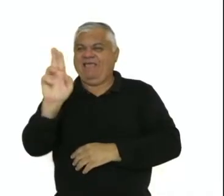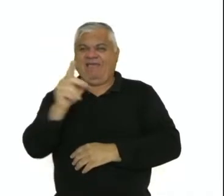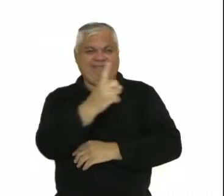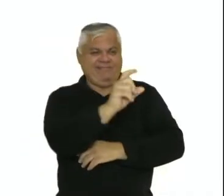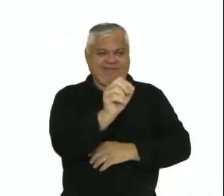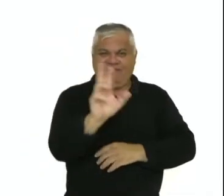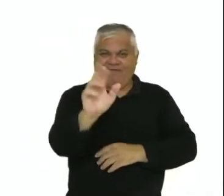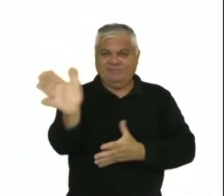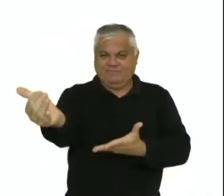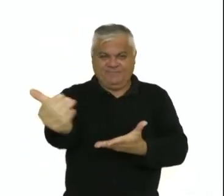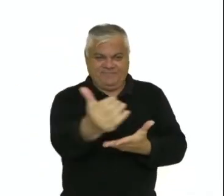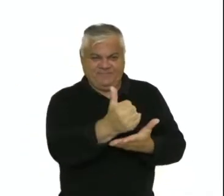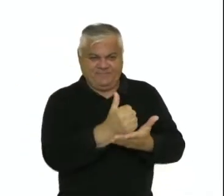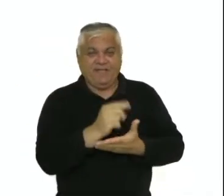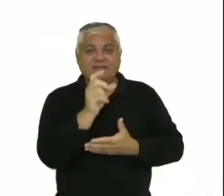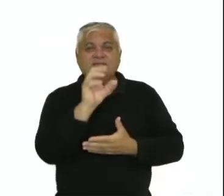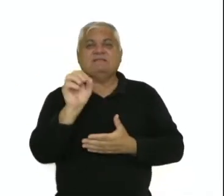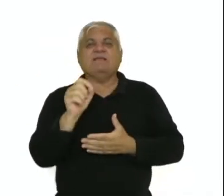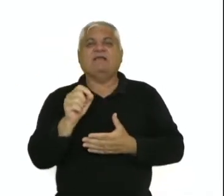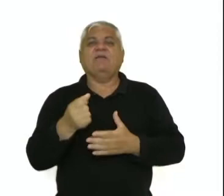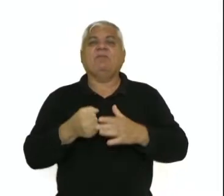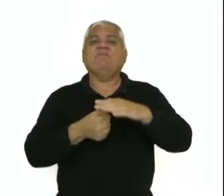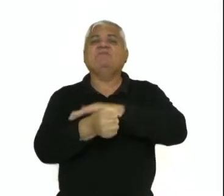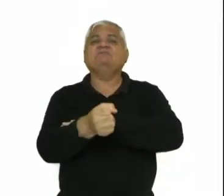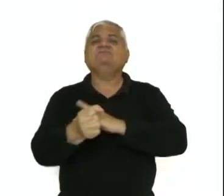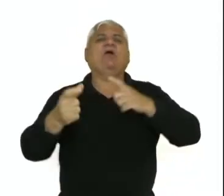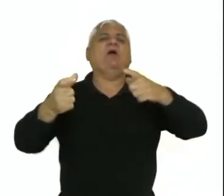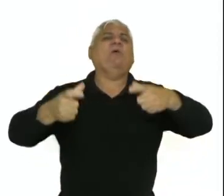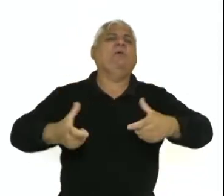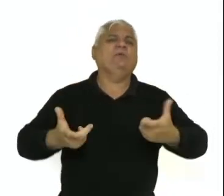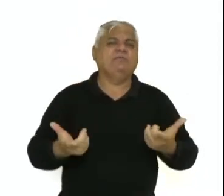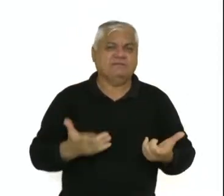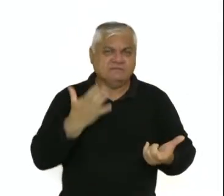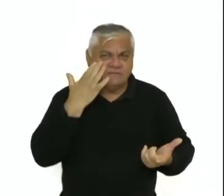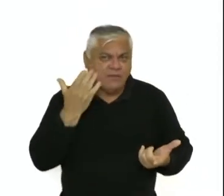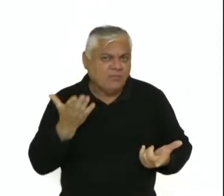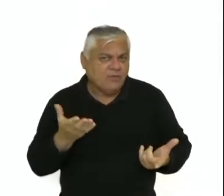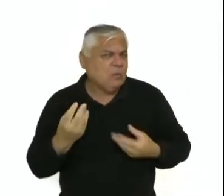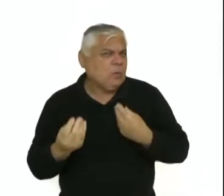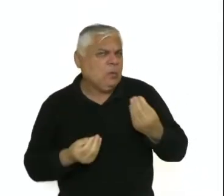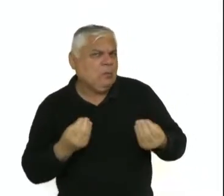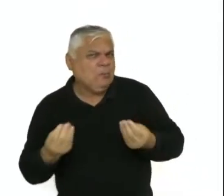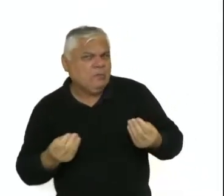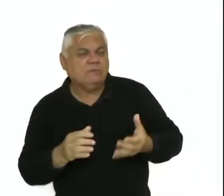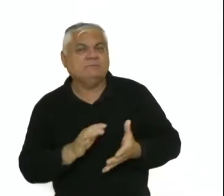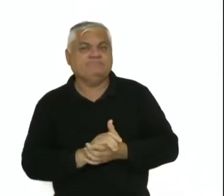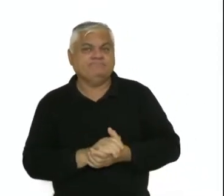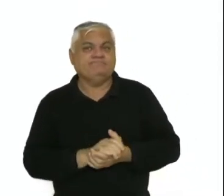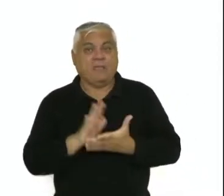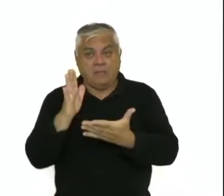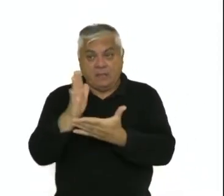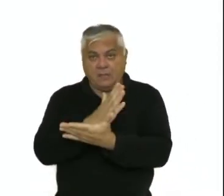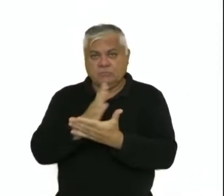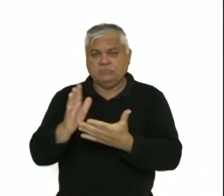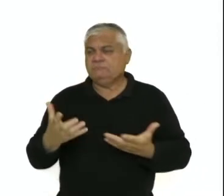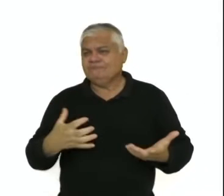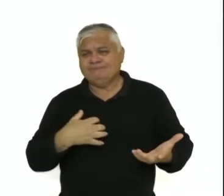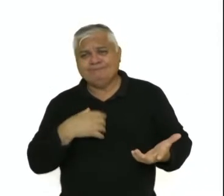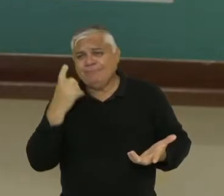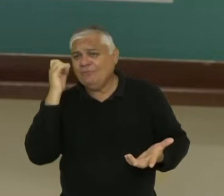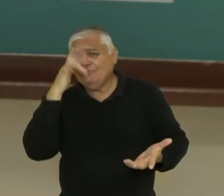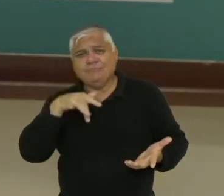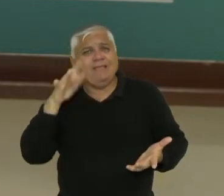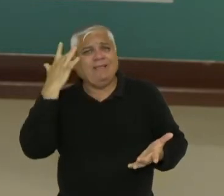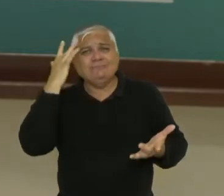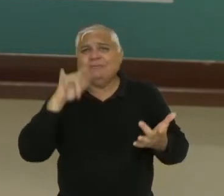investimentos. Vocês saberiam aonde investir esse dinheiro, quando investir, né? Muitos teriam muita dificuldade de fazer